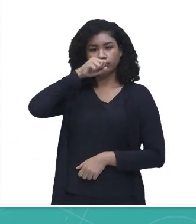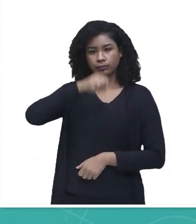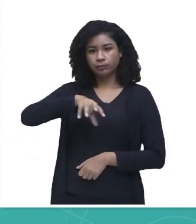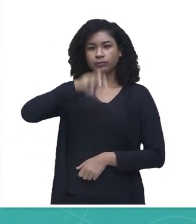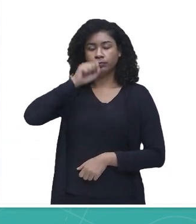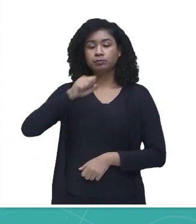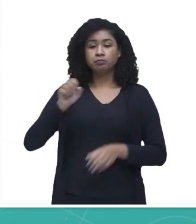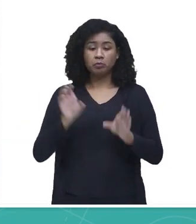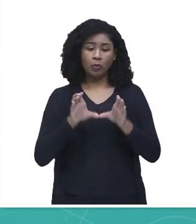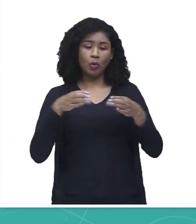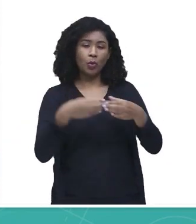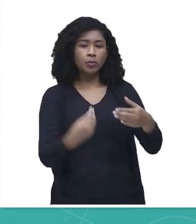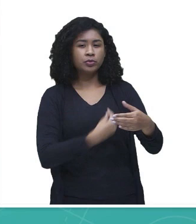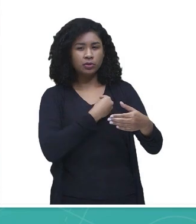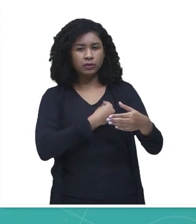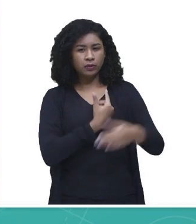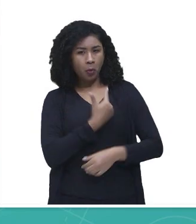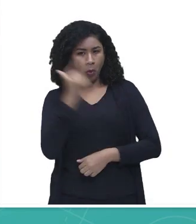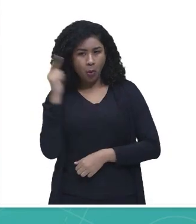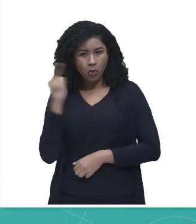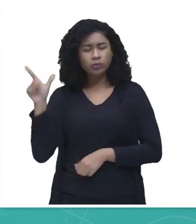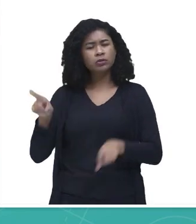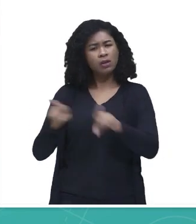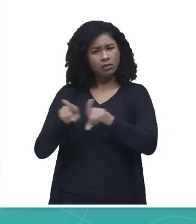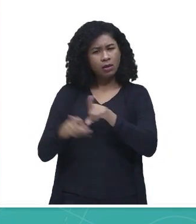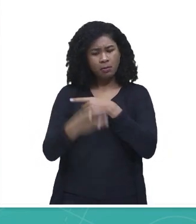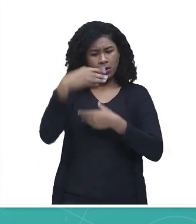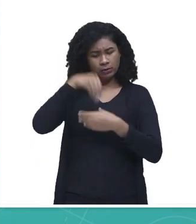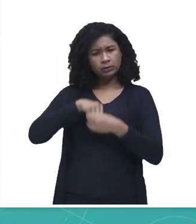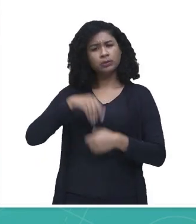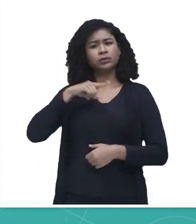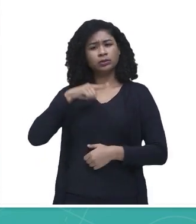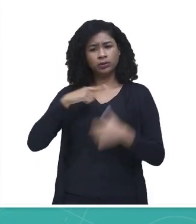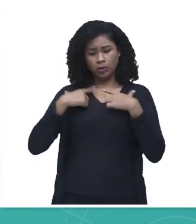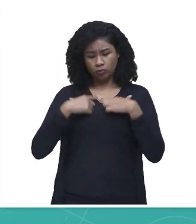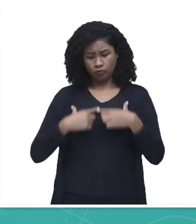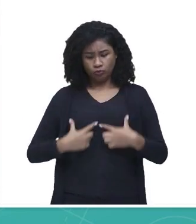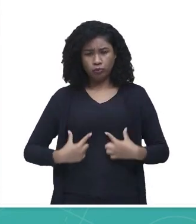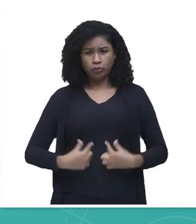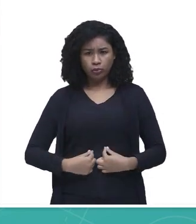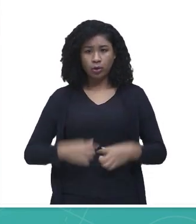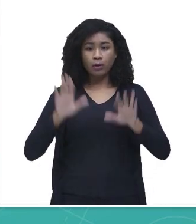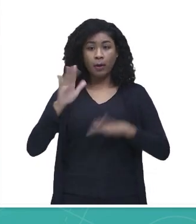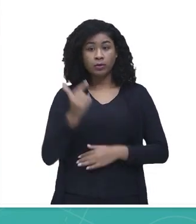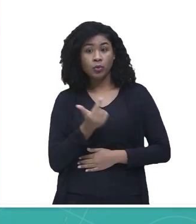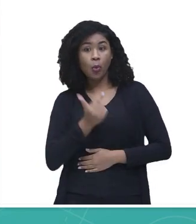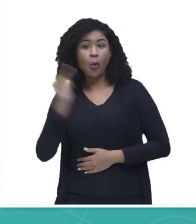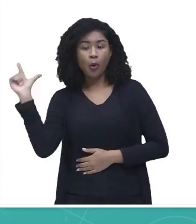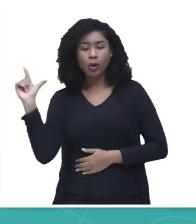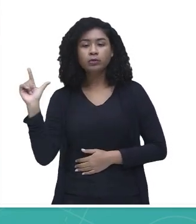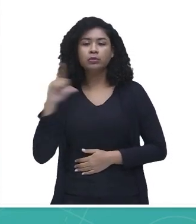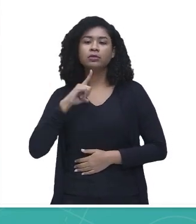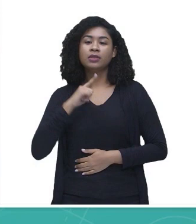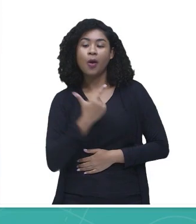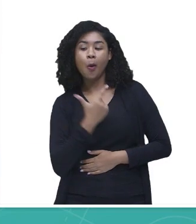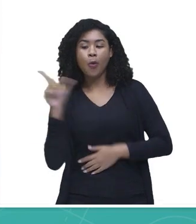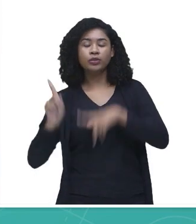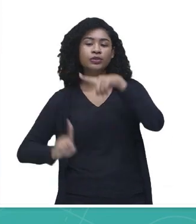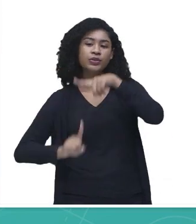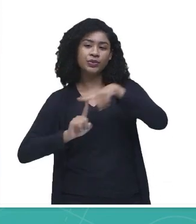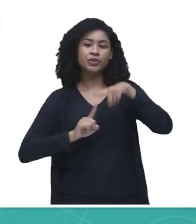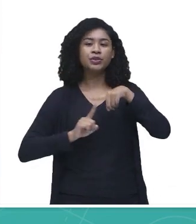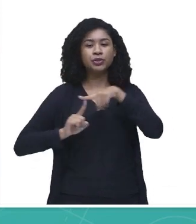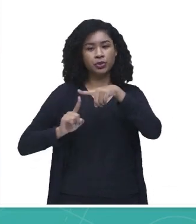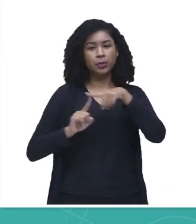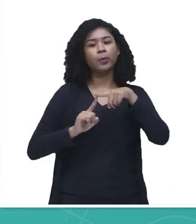também vão ter pulmões, mas outros seres vão ter outras estruturas que vão realizar a respiração deles, tá